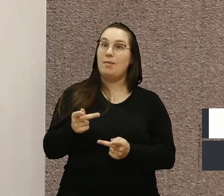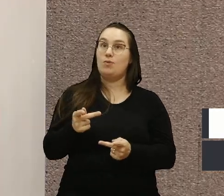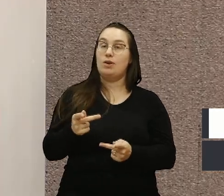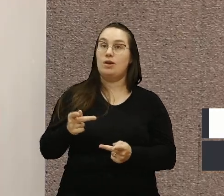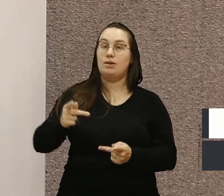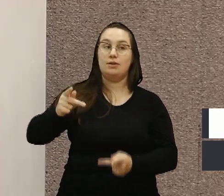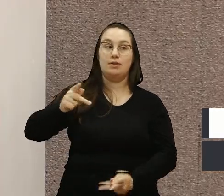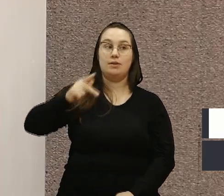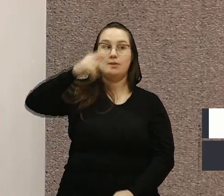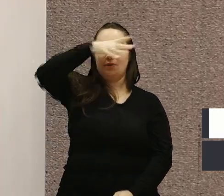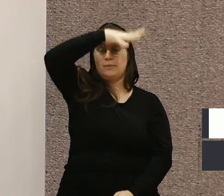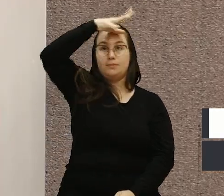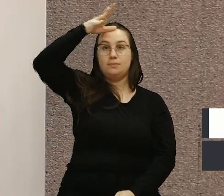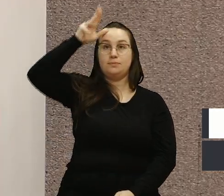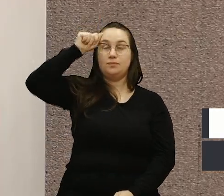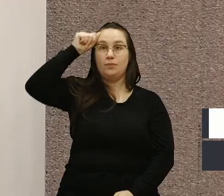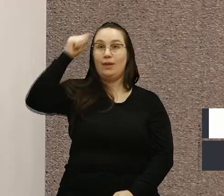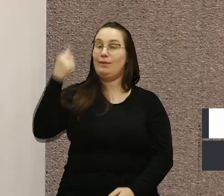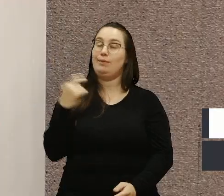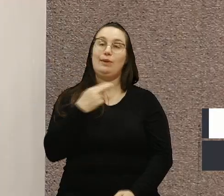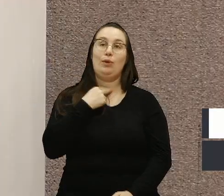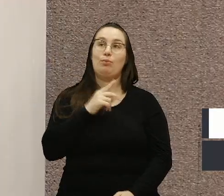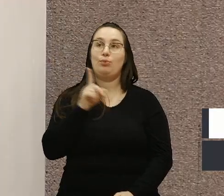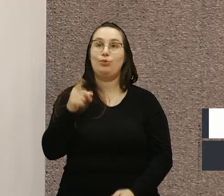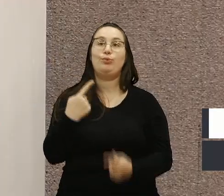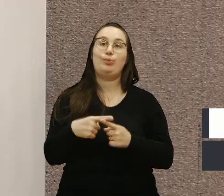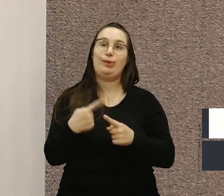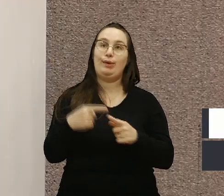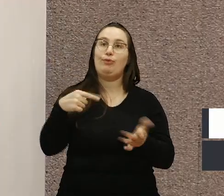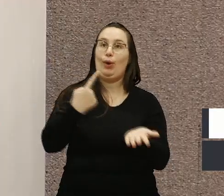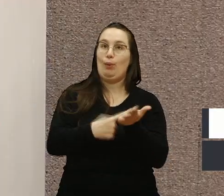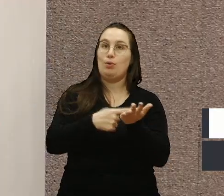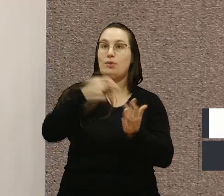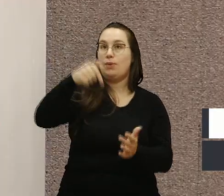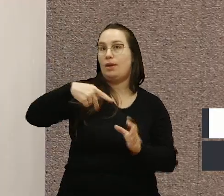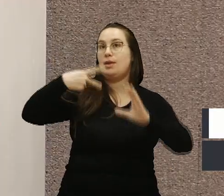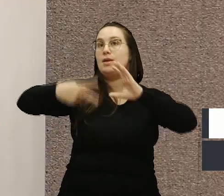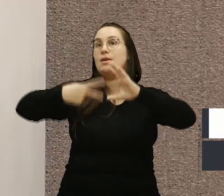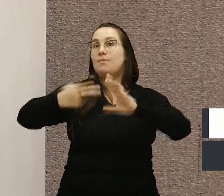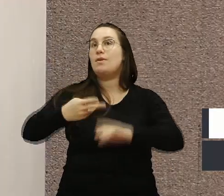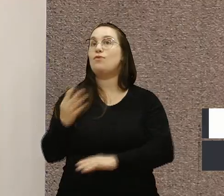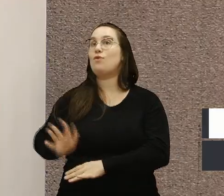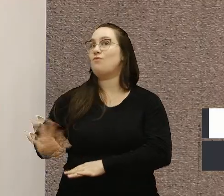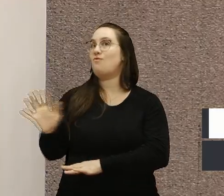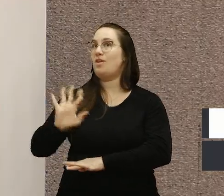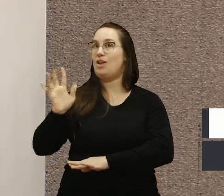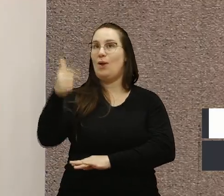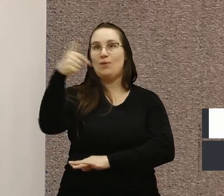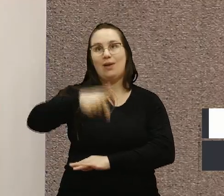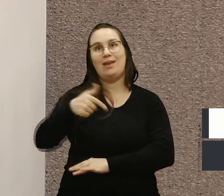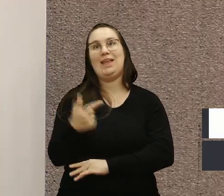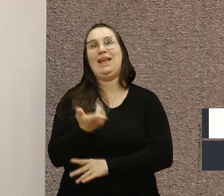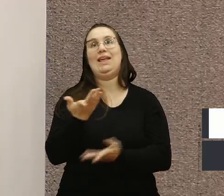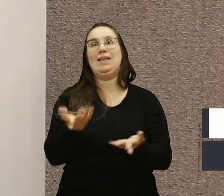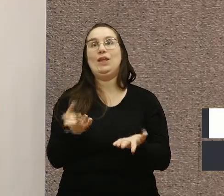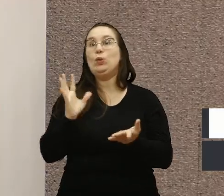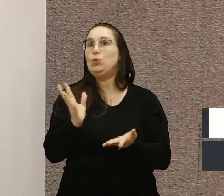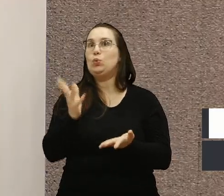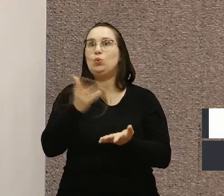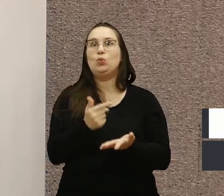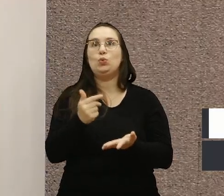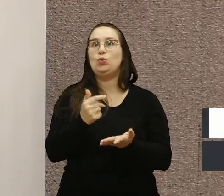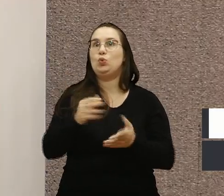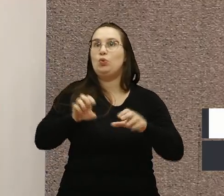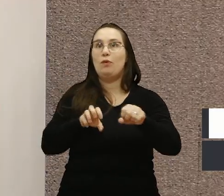fazer parte em razão dos compromissos aqui parlamentares, mas foi uma riqueza muito grande para nós, e tudo isso, no final, reverbera